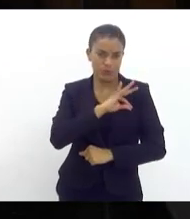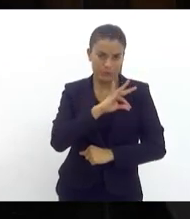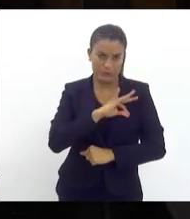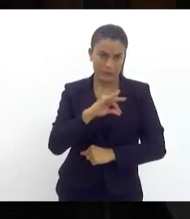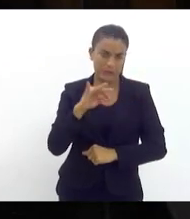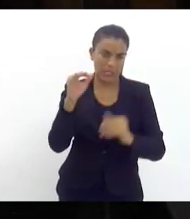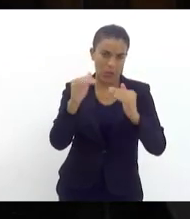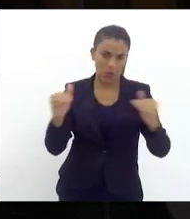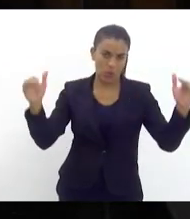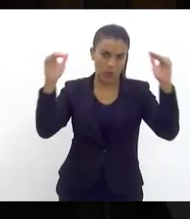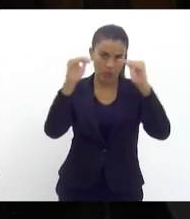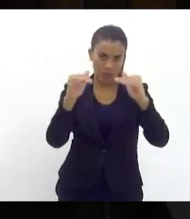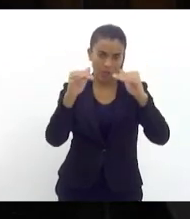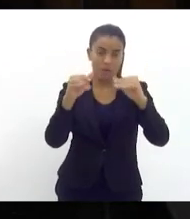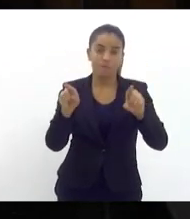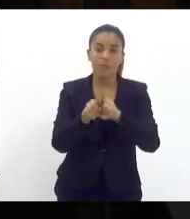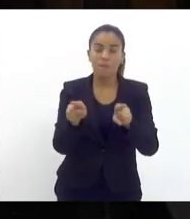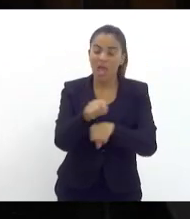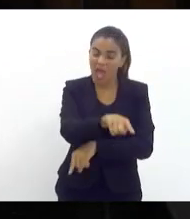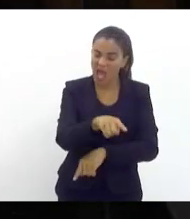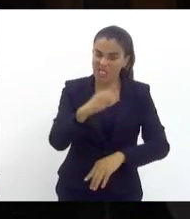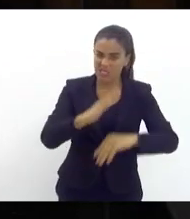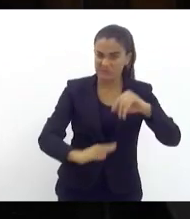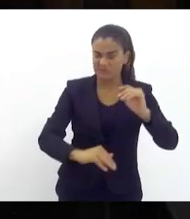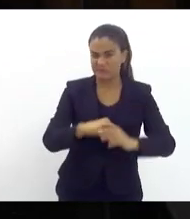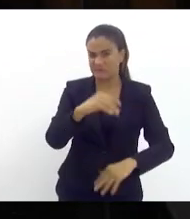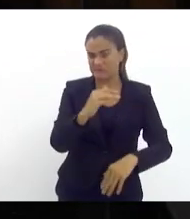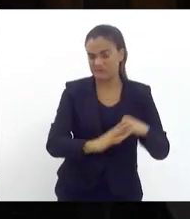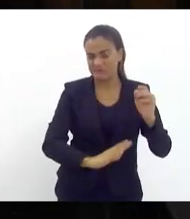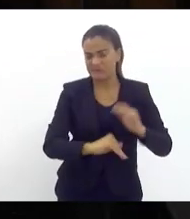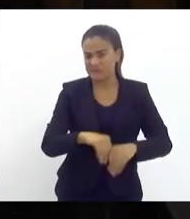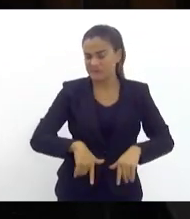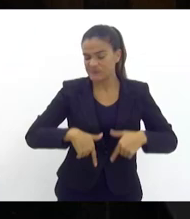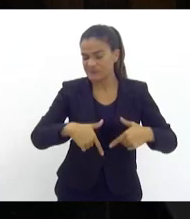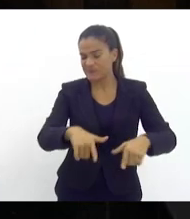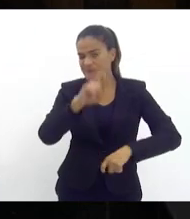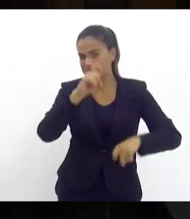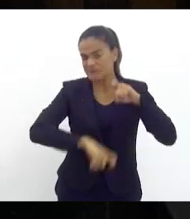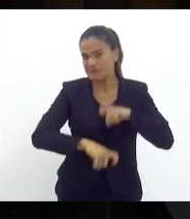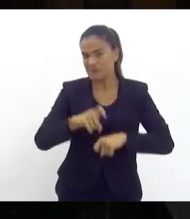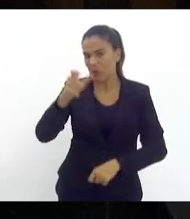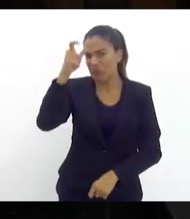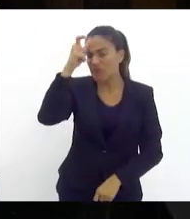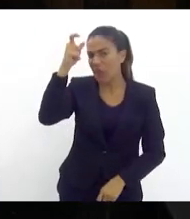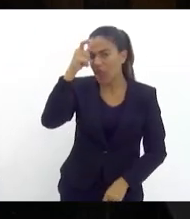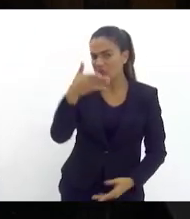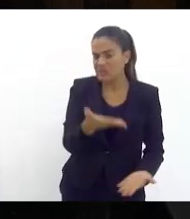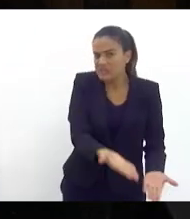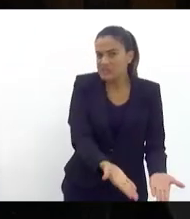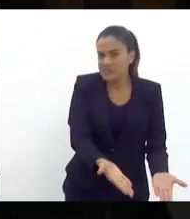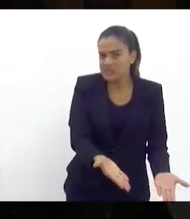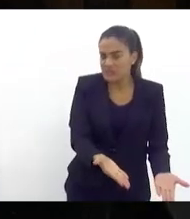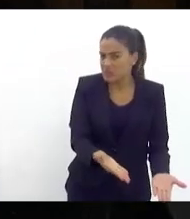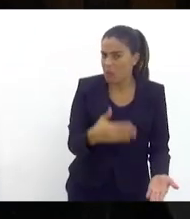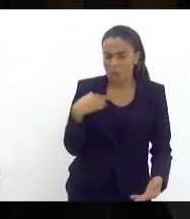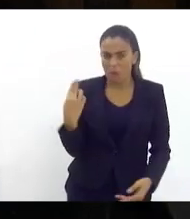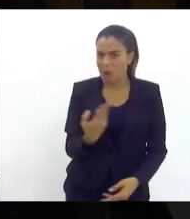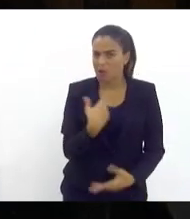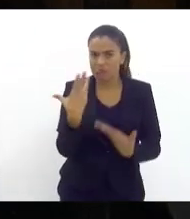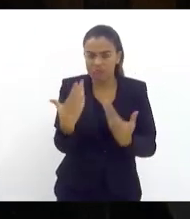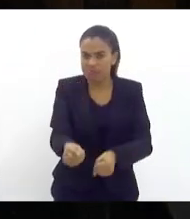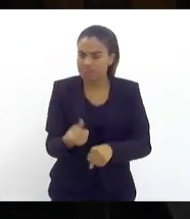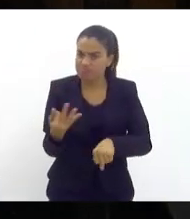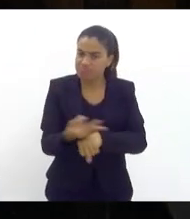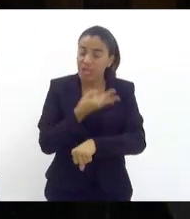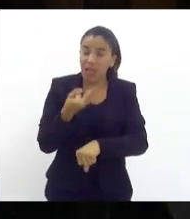essa prática do Inferno essa prática que não pode ser tolerada e que possa